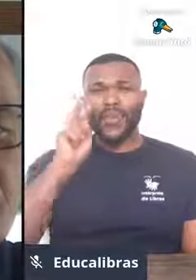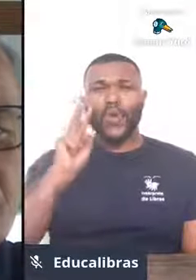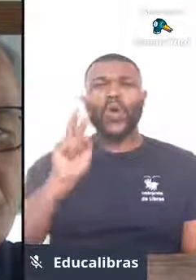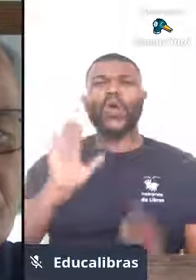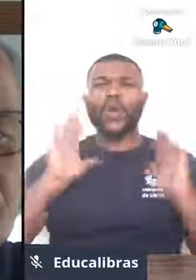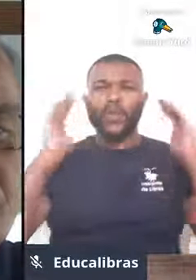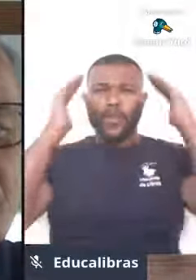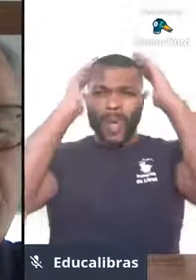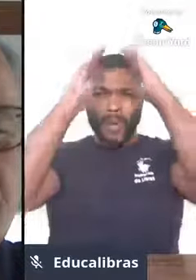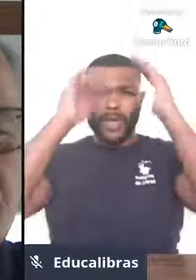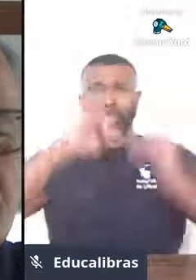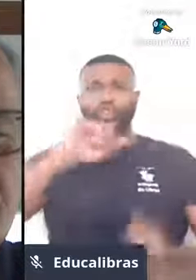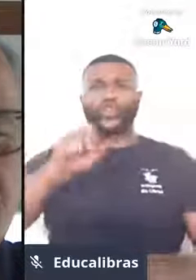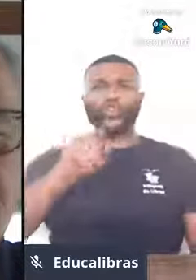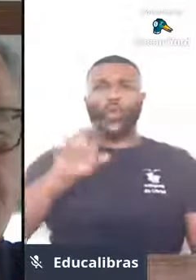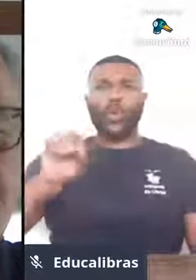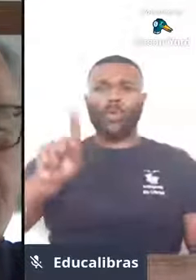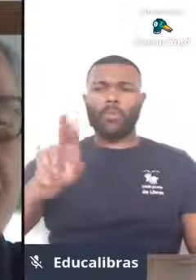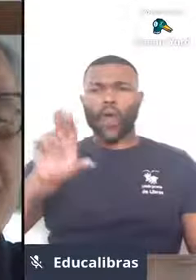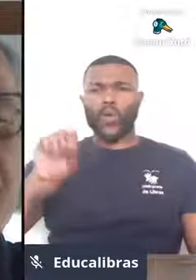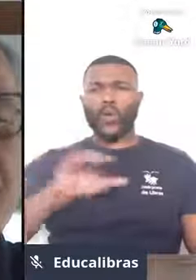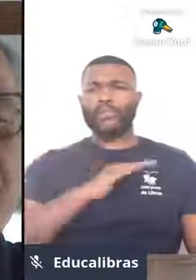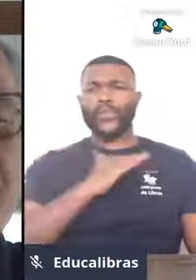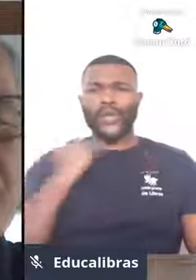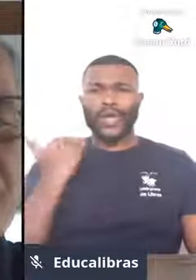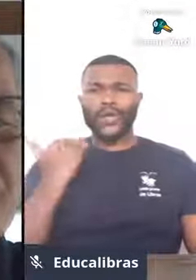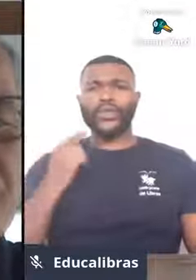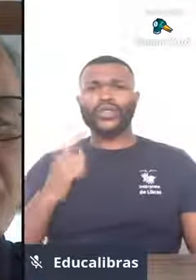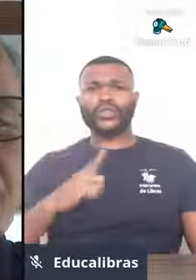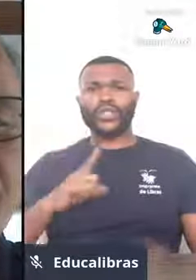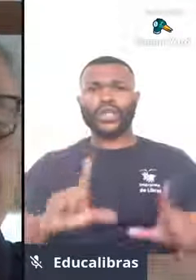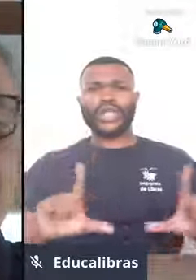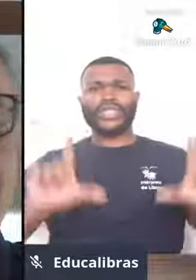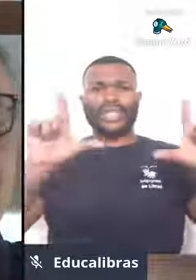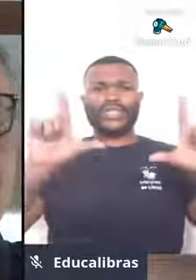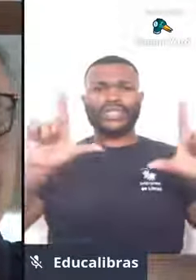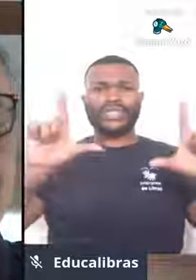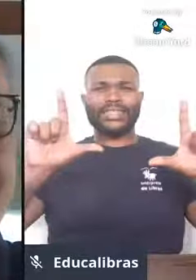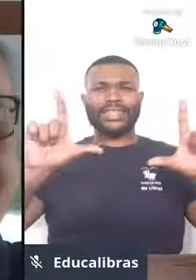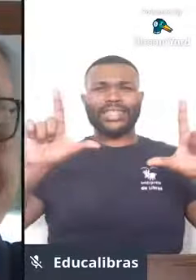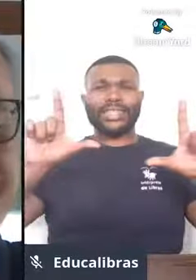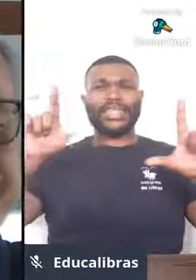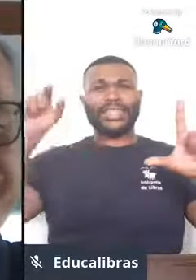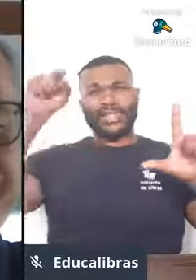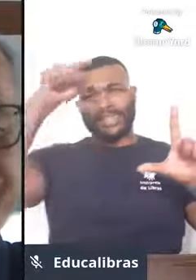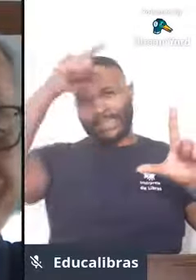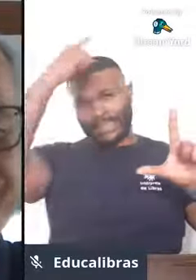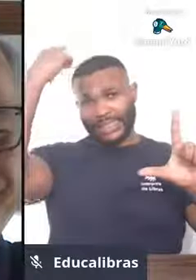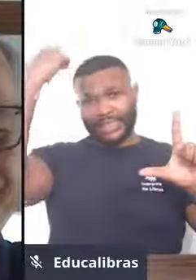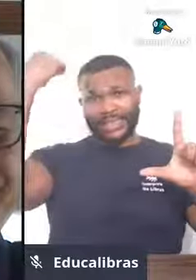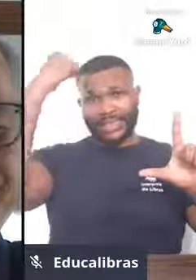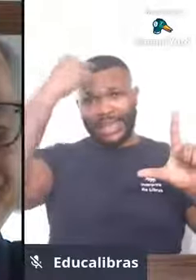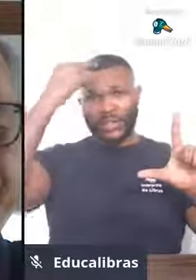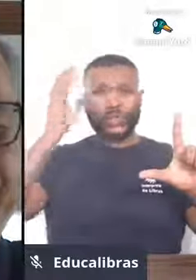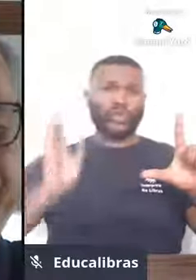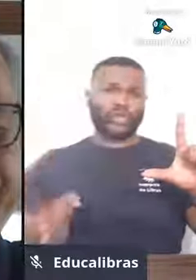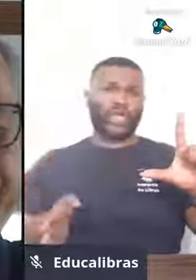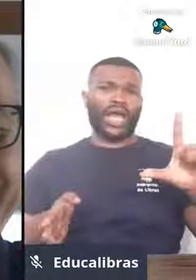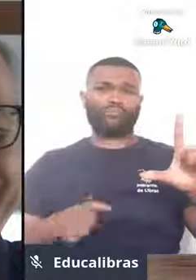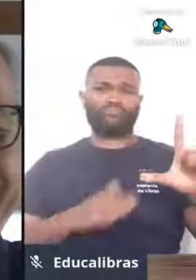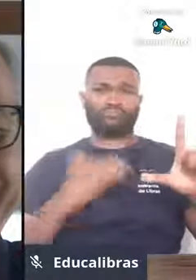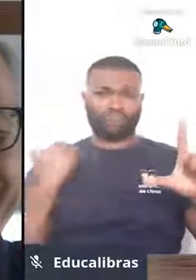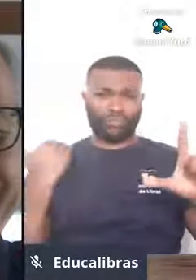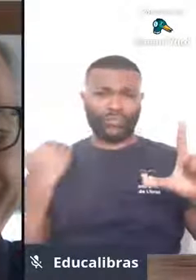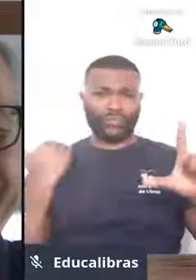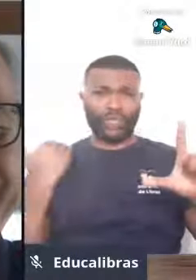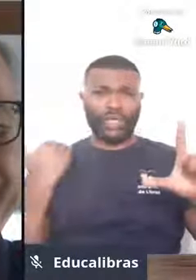II, na praça lá tinha assim uns cartazes, Santo Súbito, que era Santo Já, né? E eu